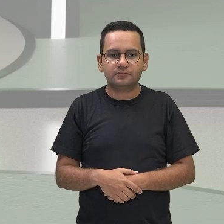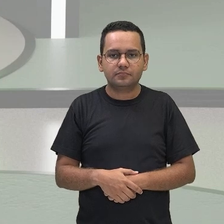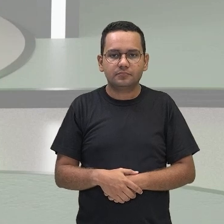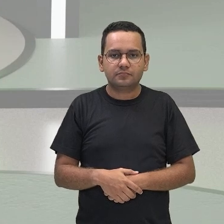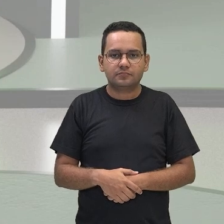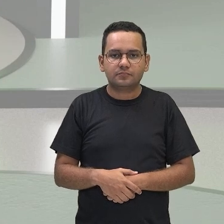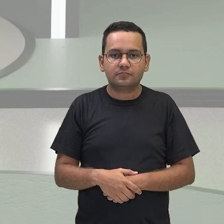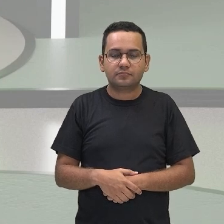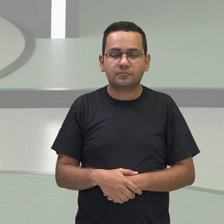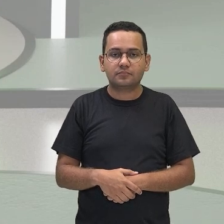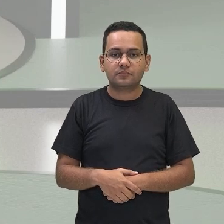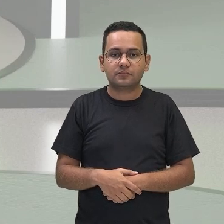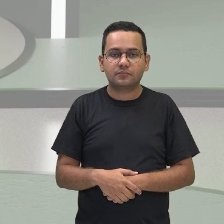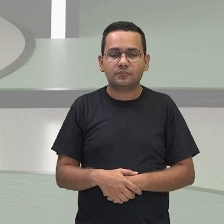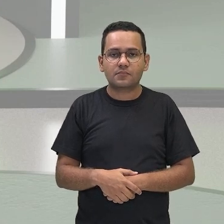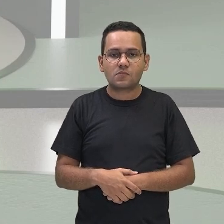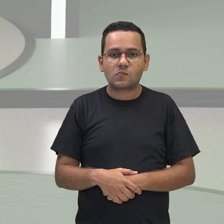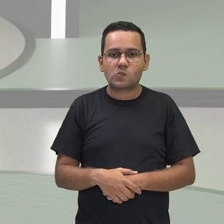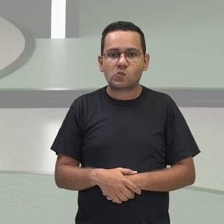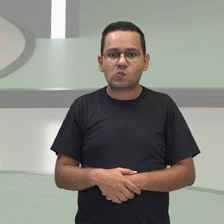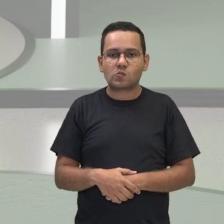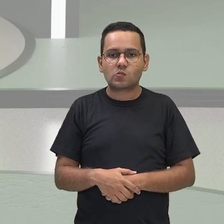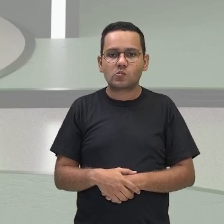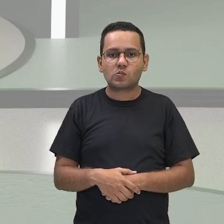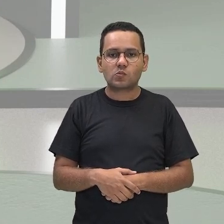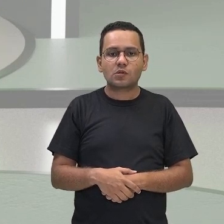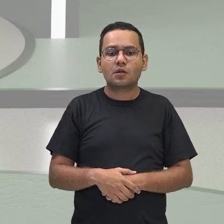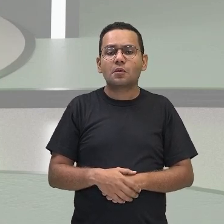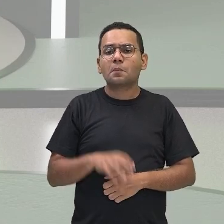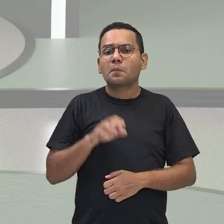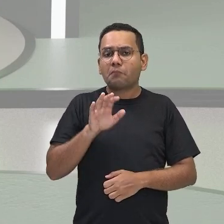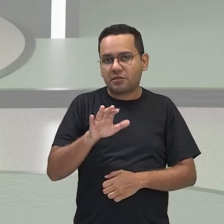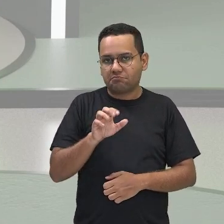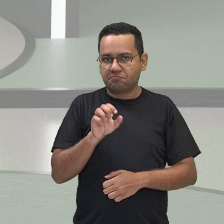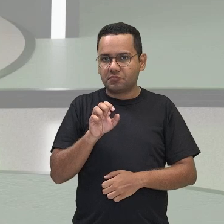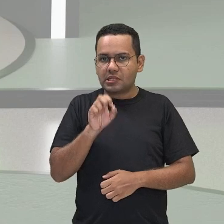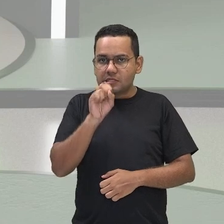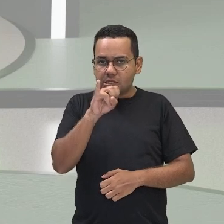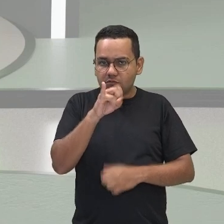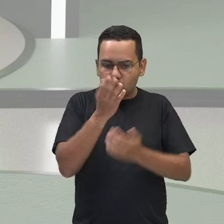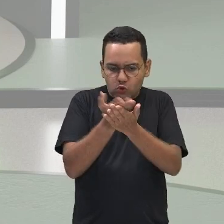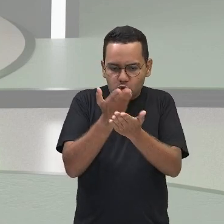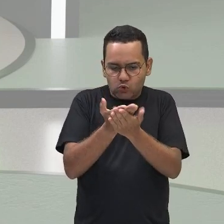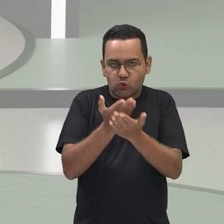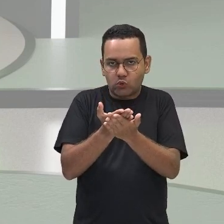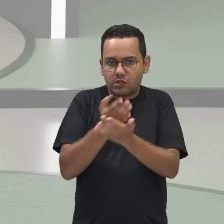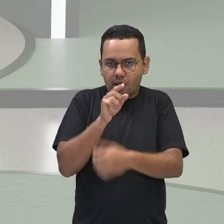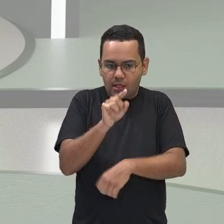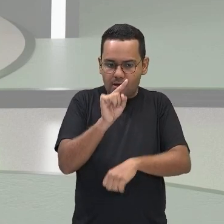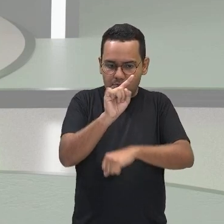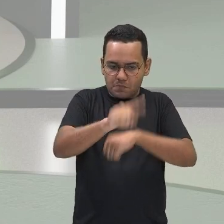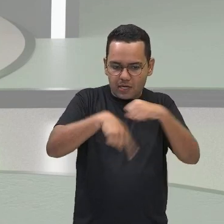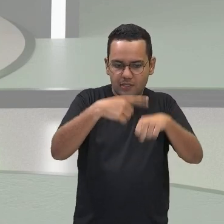estudar essa partícula, é compreender toda a história da vida.